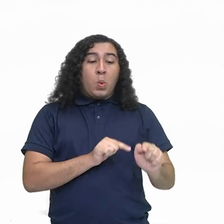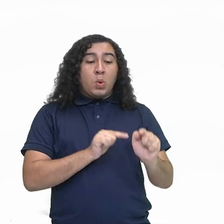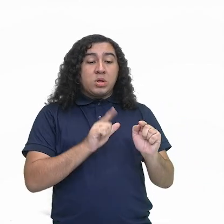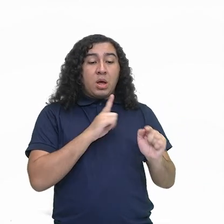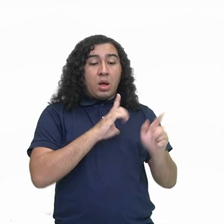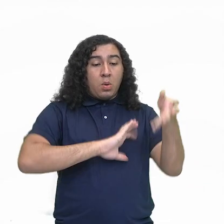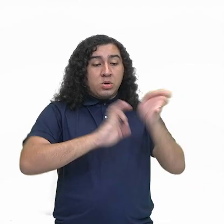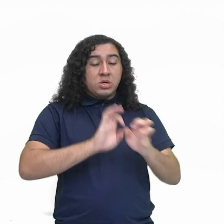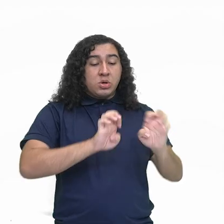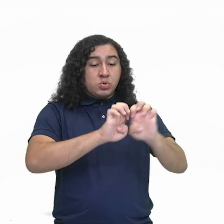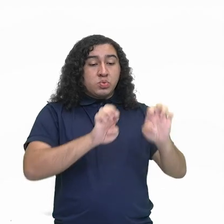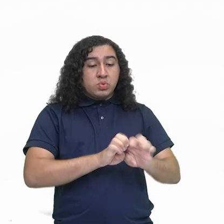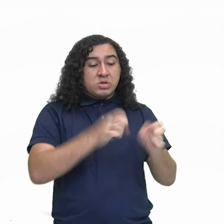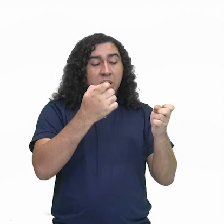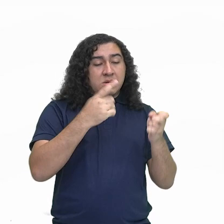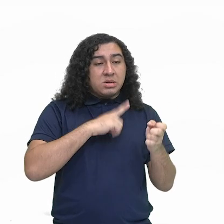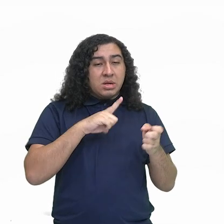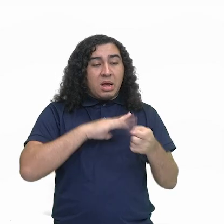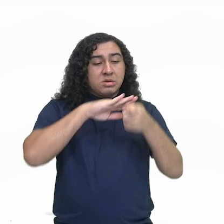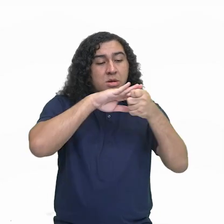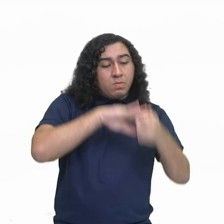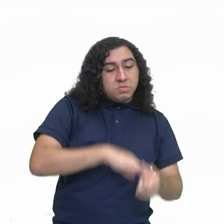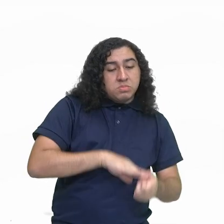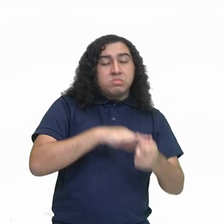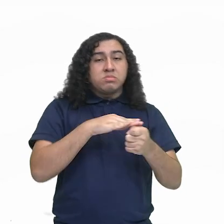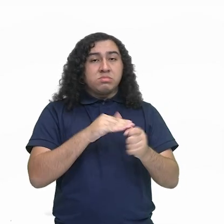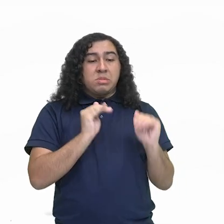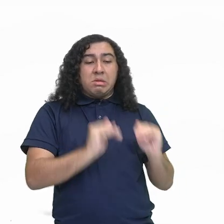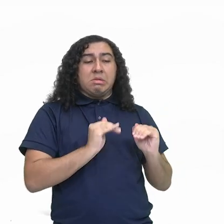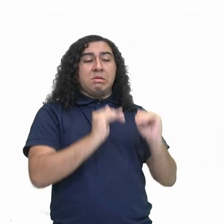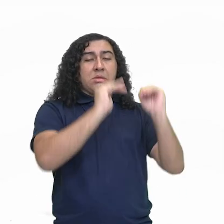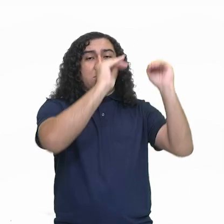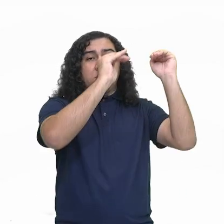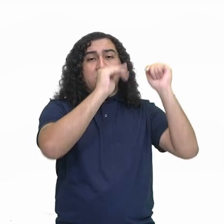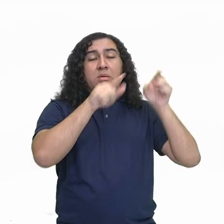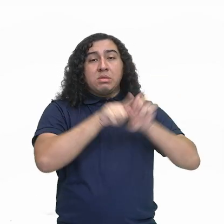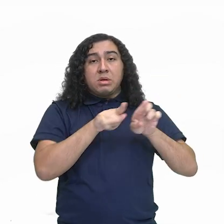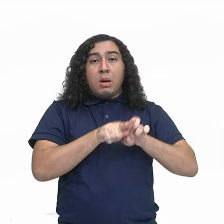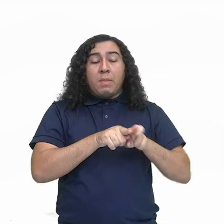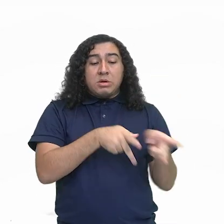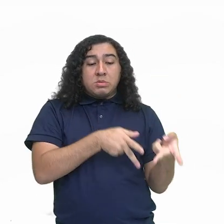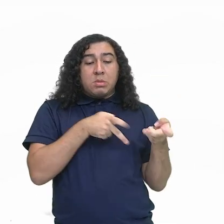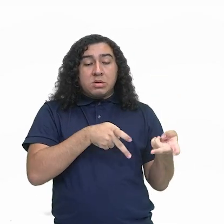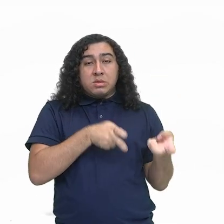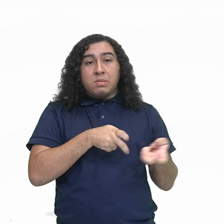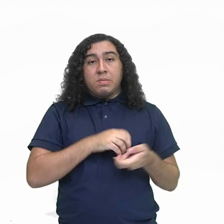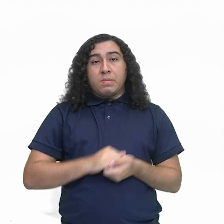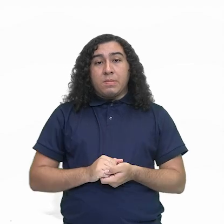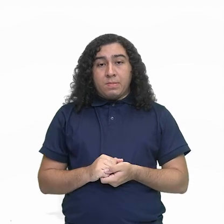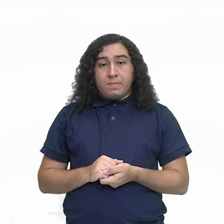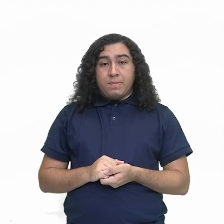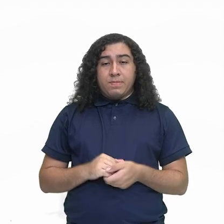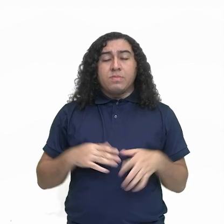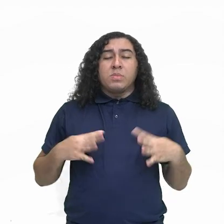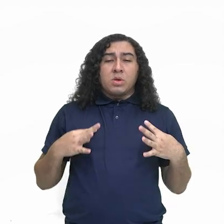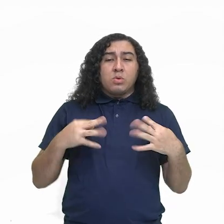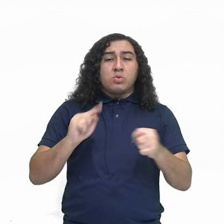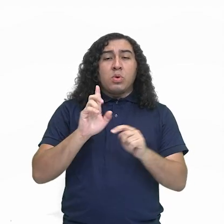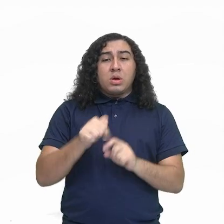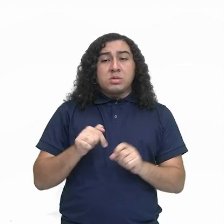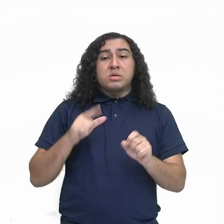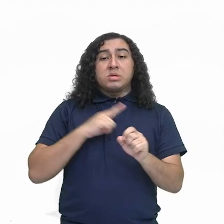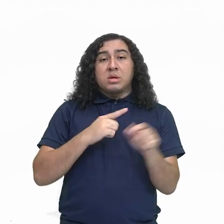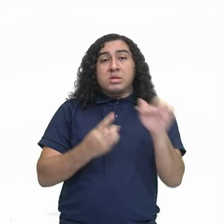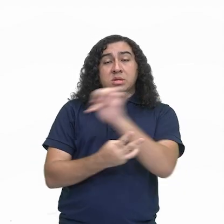hierarquia e a exploração. Então, vejamos. Então, nesse contexto, né, em que isso se deu, envolveu aí